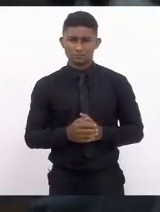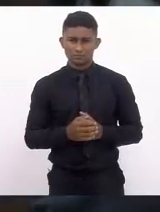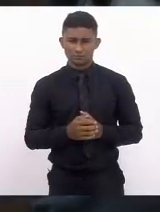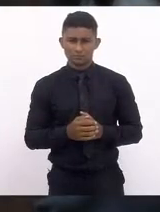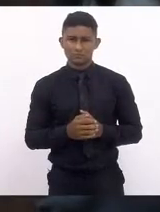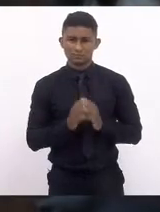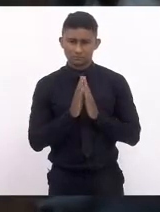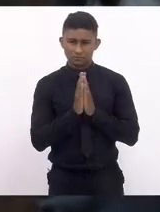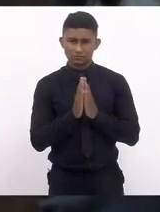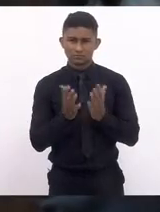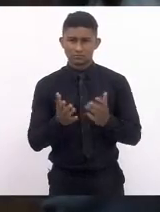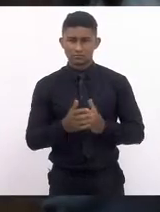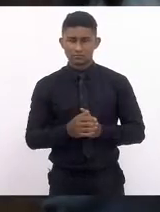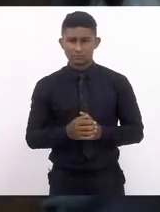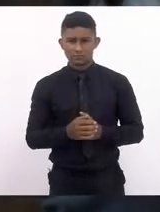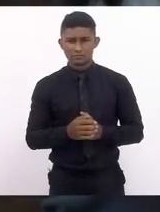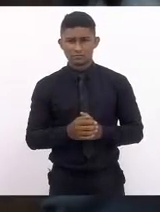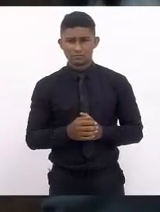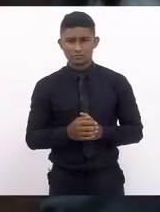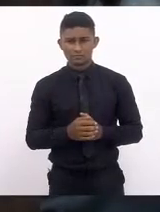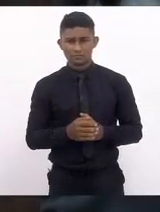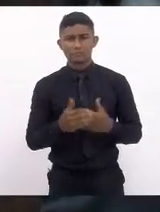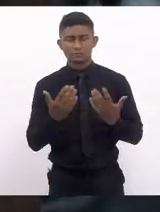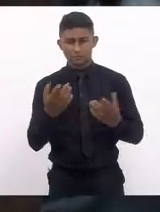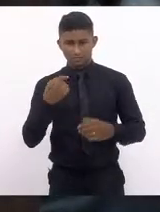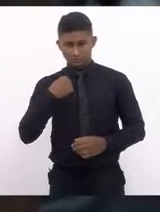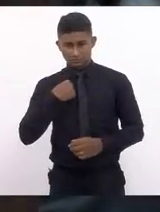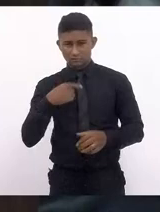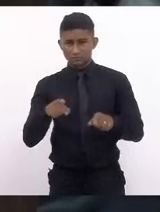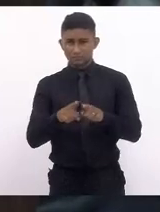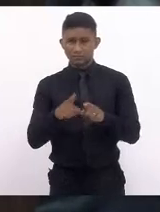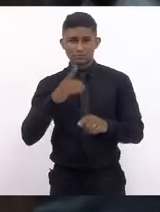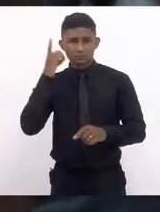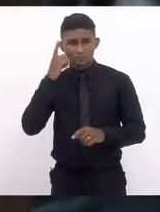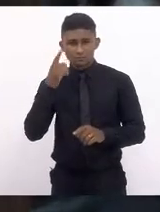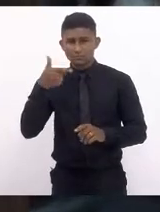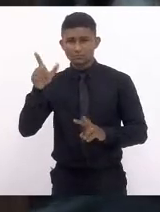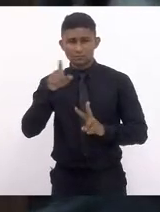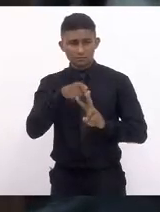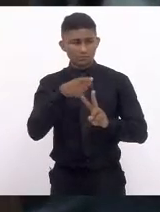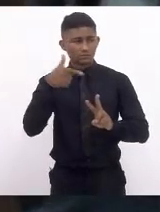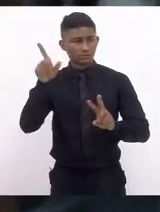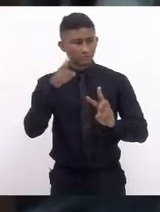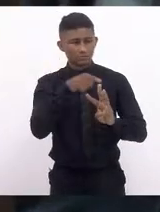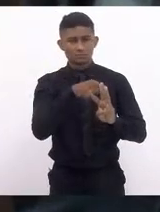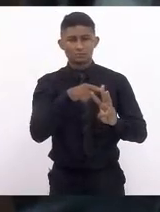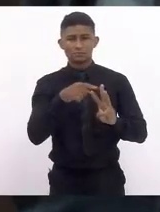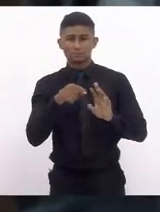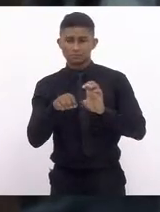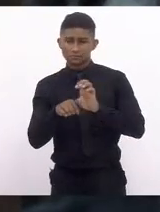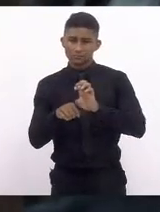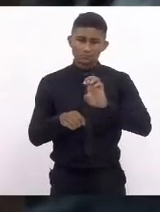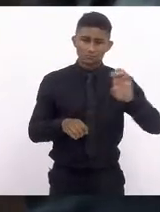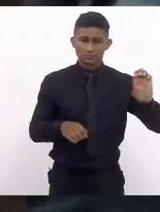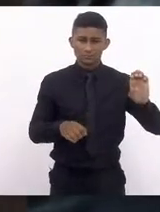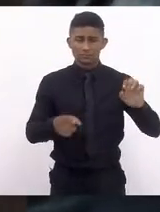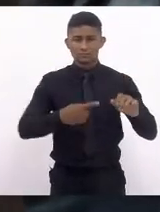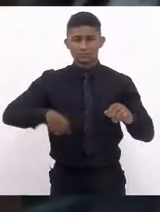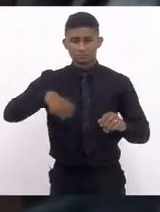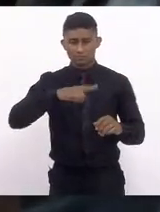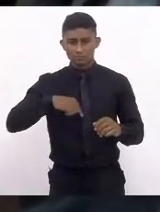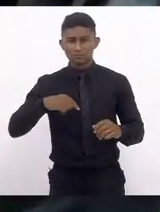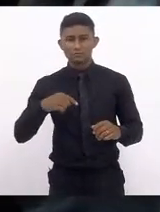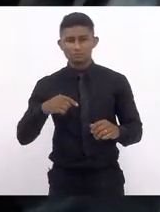por favor eu e tantos outros deputados da esquerda participamos